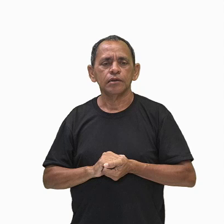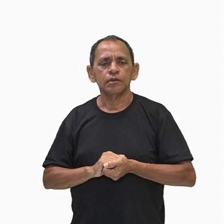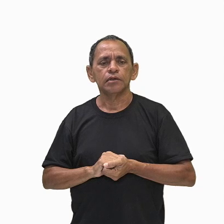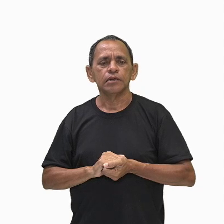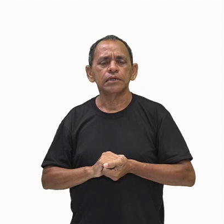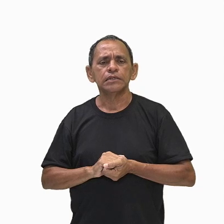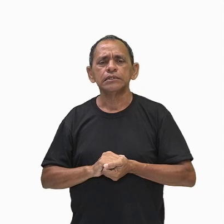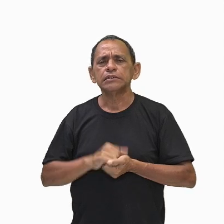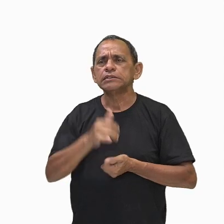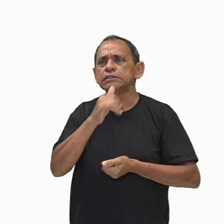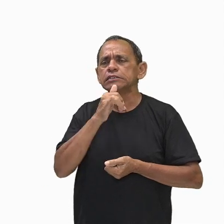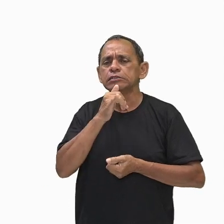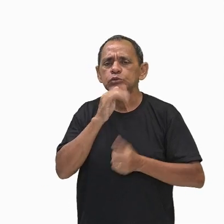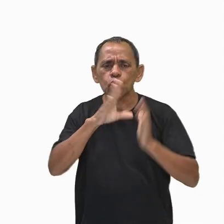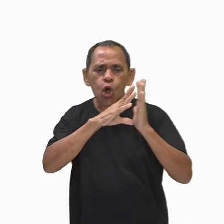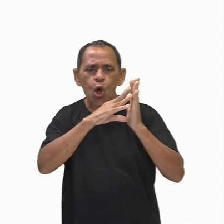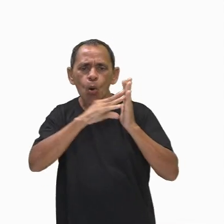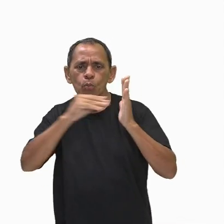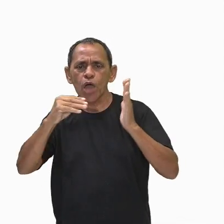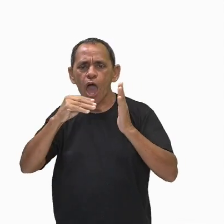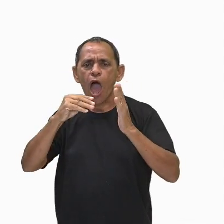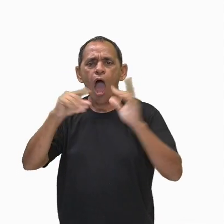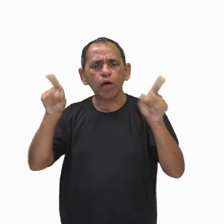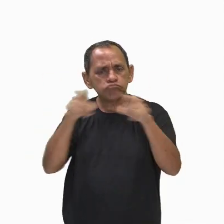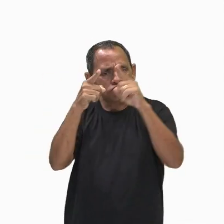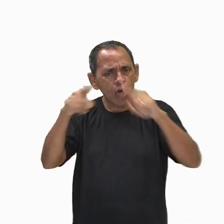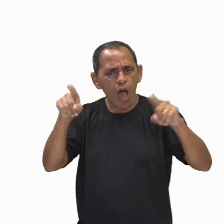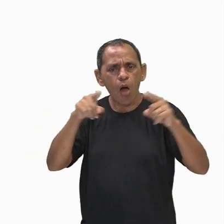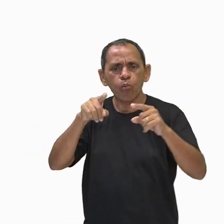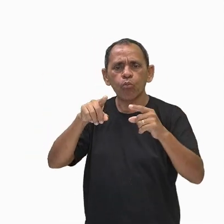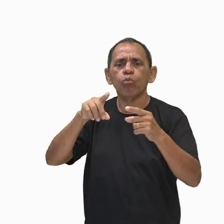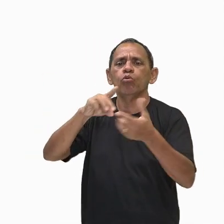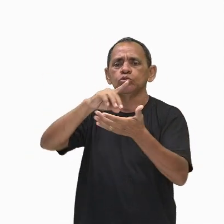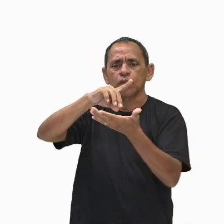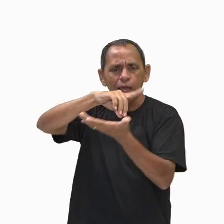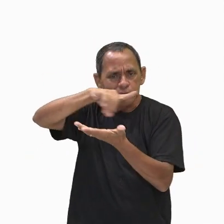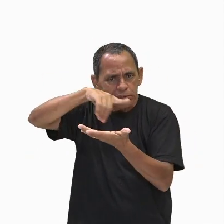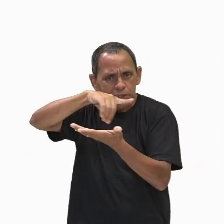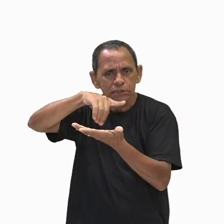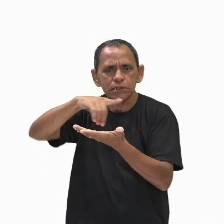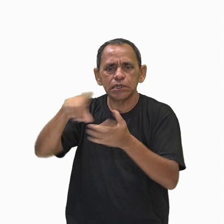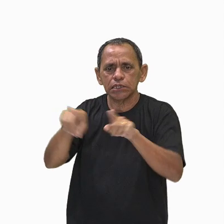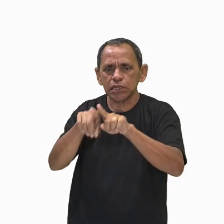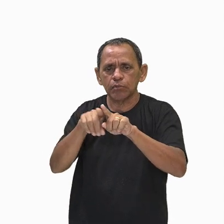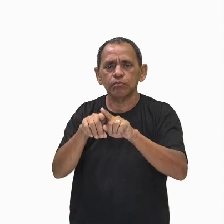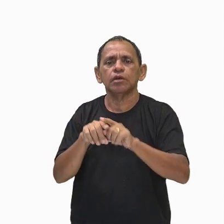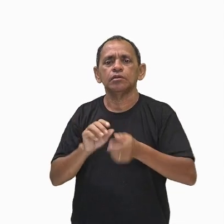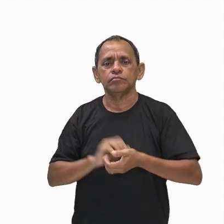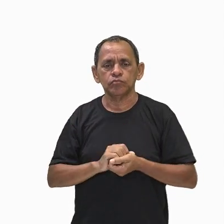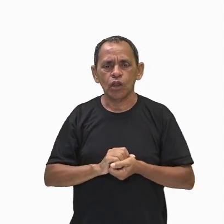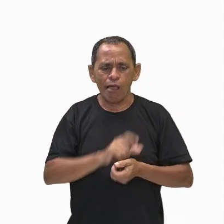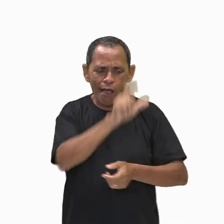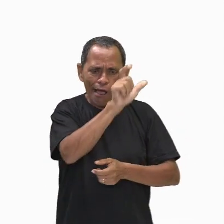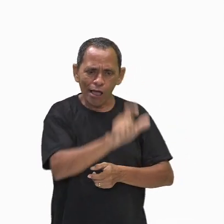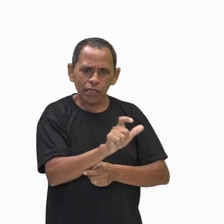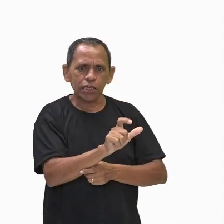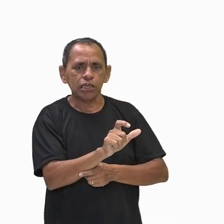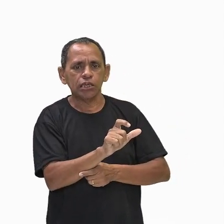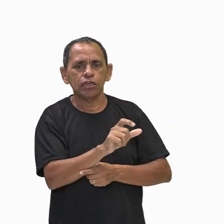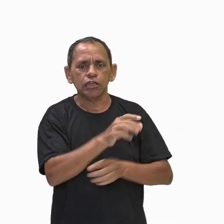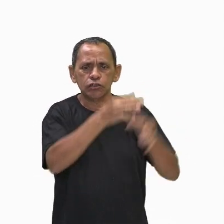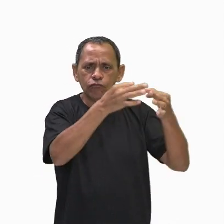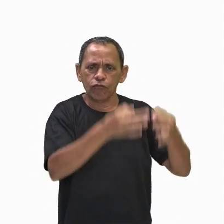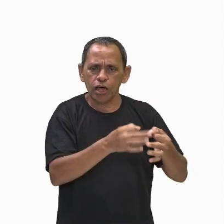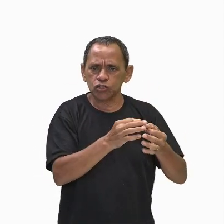de um CD. A fita molde de DNA é o CD original e a fita nova de DNA é a cópia do